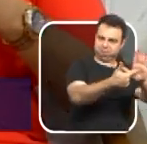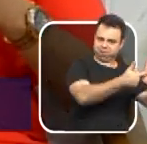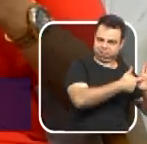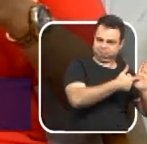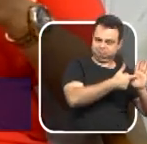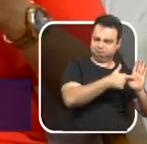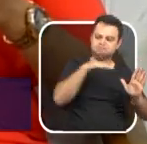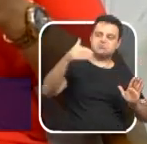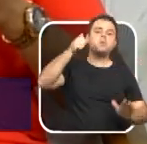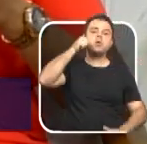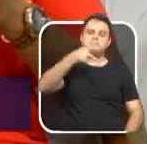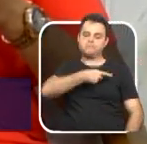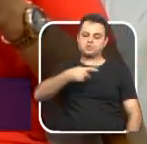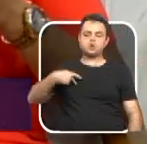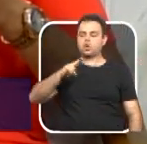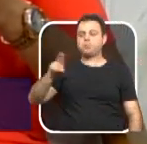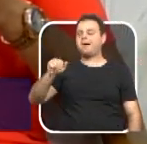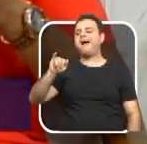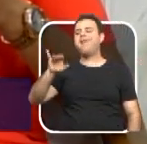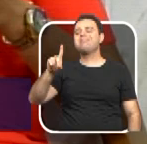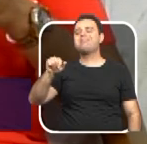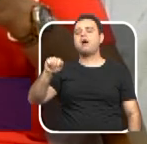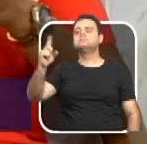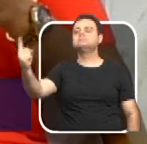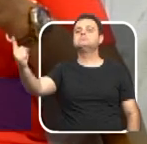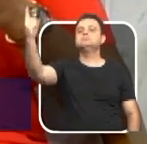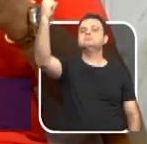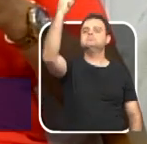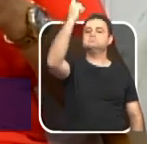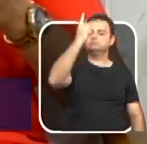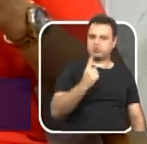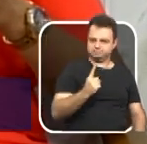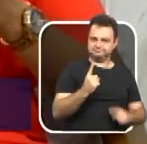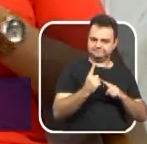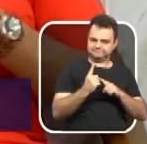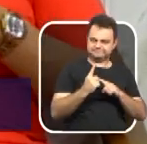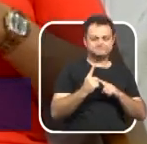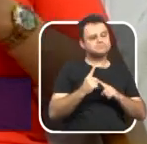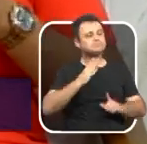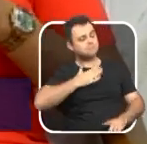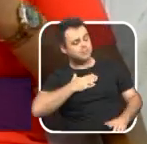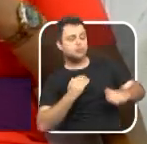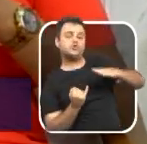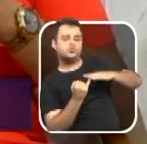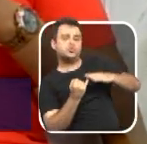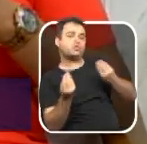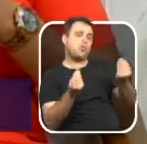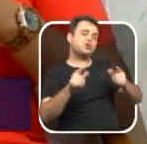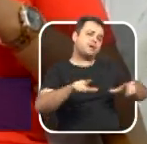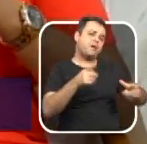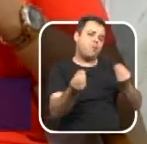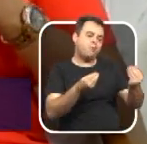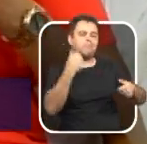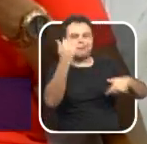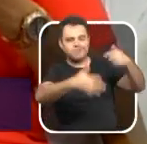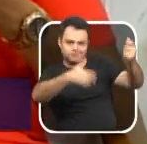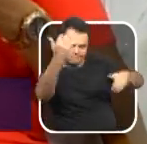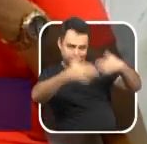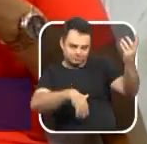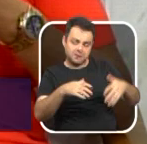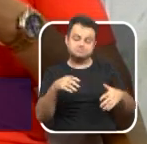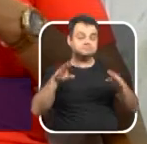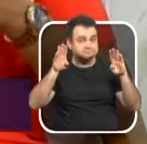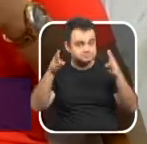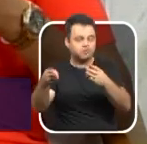Amor, que é direcionado também a famílias, mas que chegam pelas mulheres que vivenciam o câncer. Mulheres que estão passando